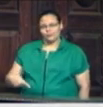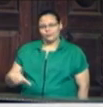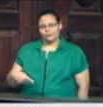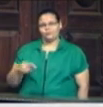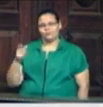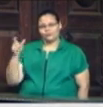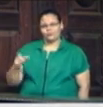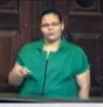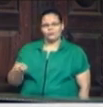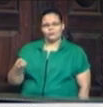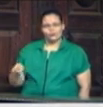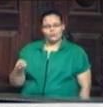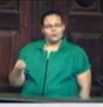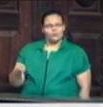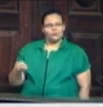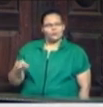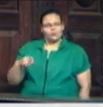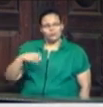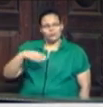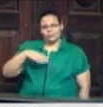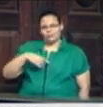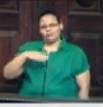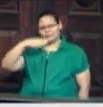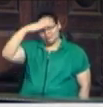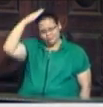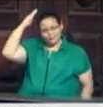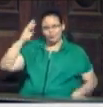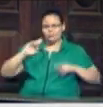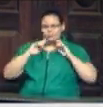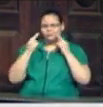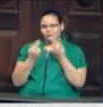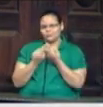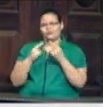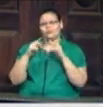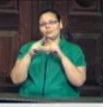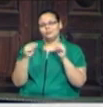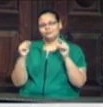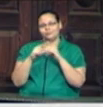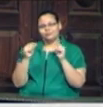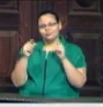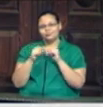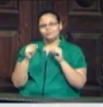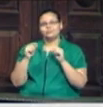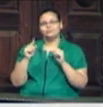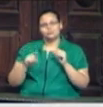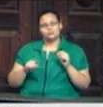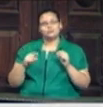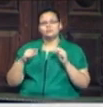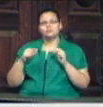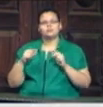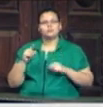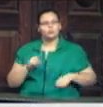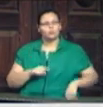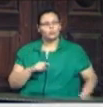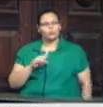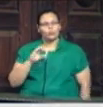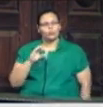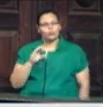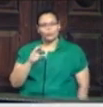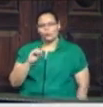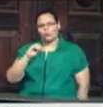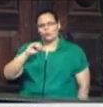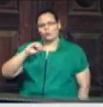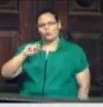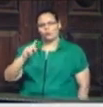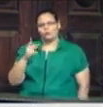República reuniu em Brasília o chamado Conselhão. E